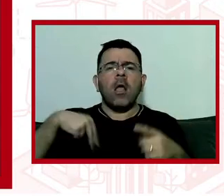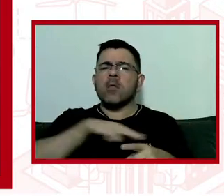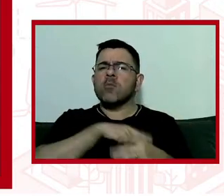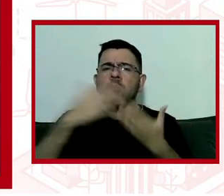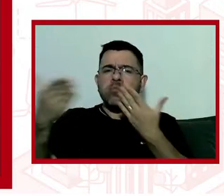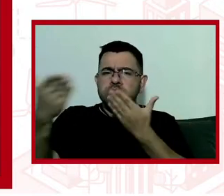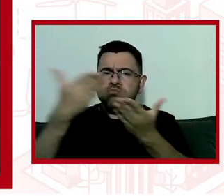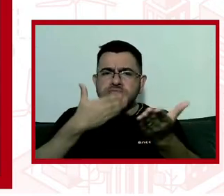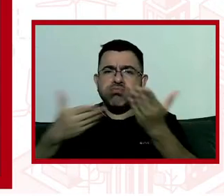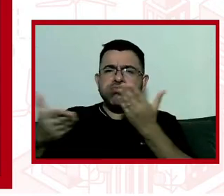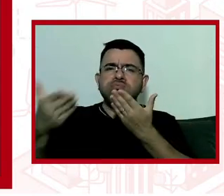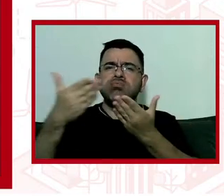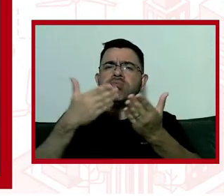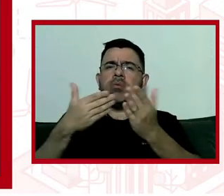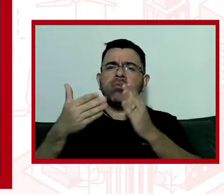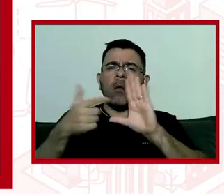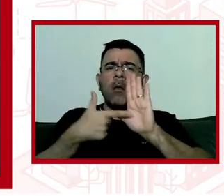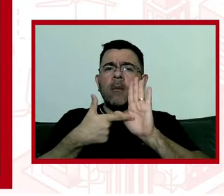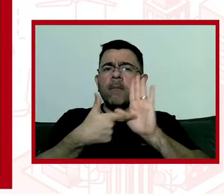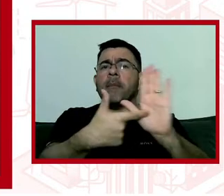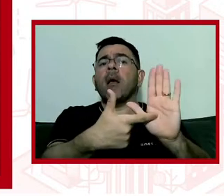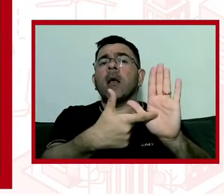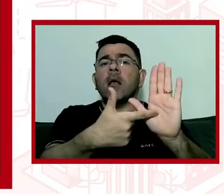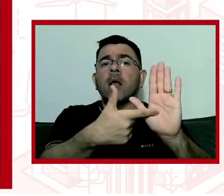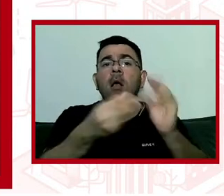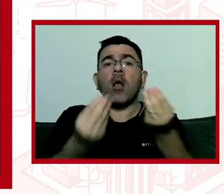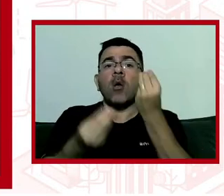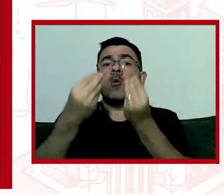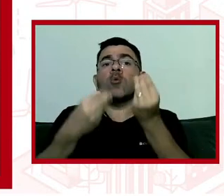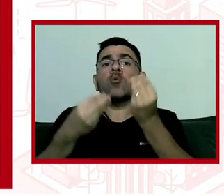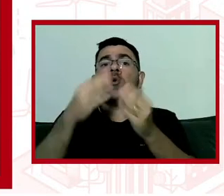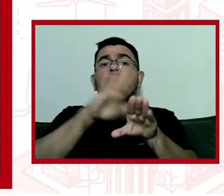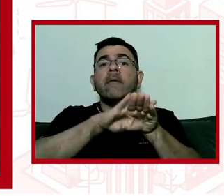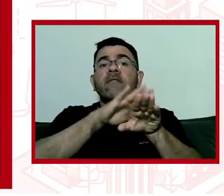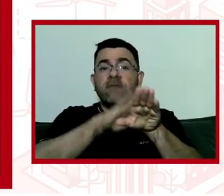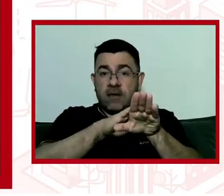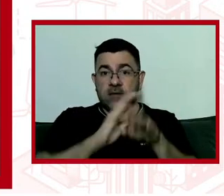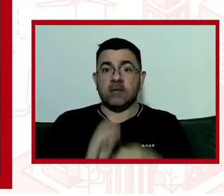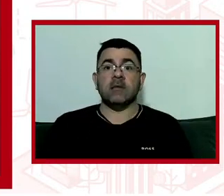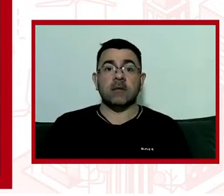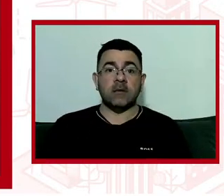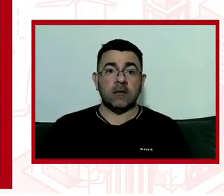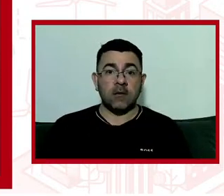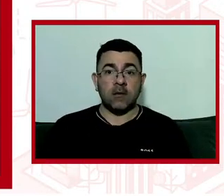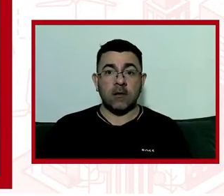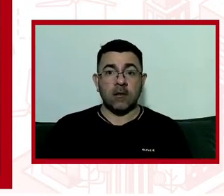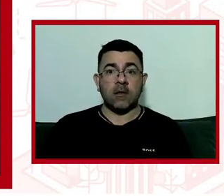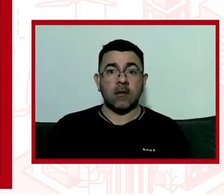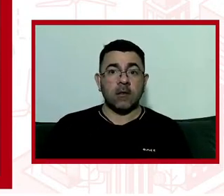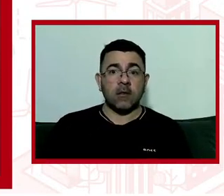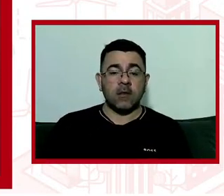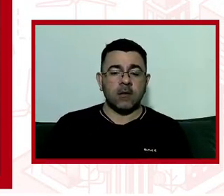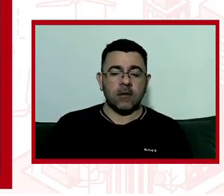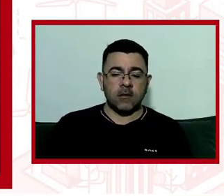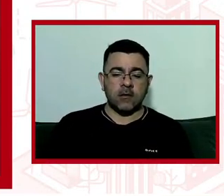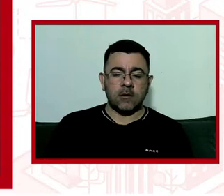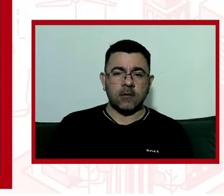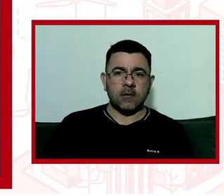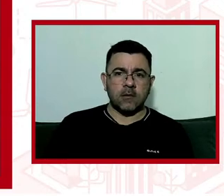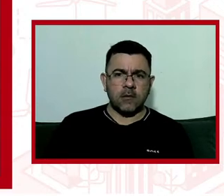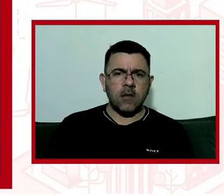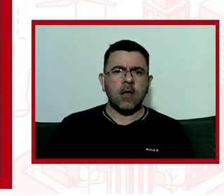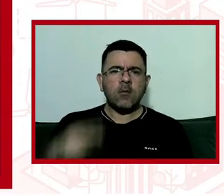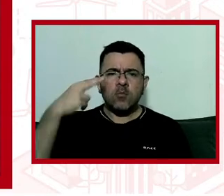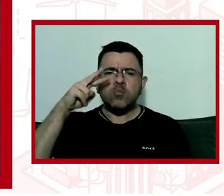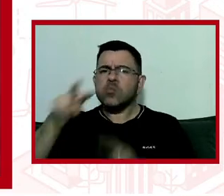espelhar a tela e mostrar como é que funciona porque eu acho que isso é fundamental é você é o famoso V para crer